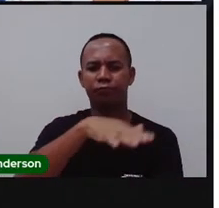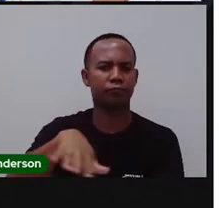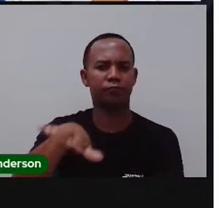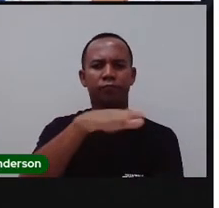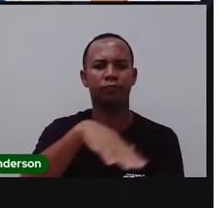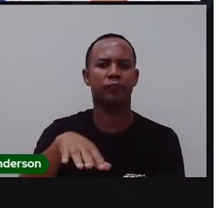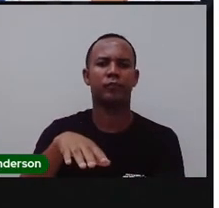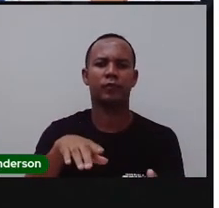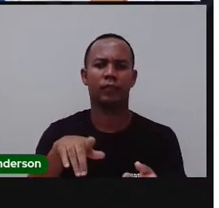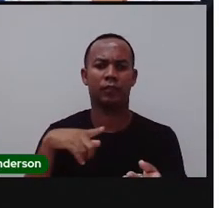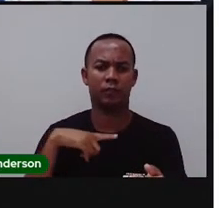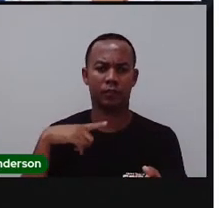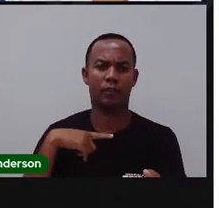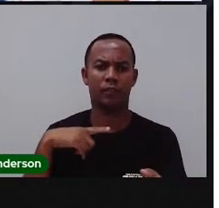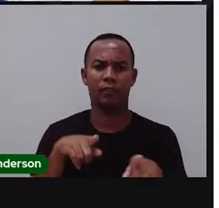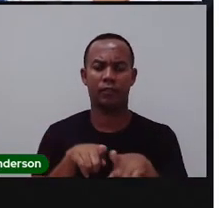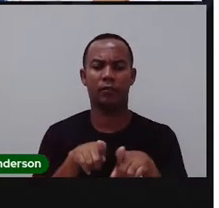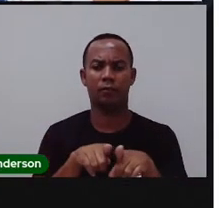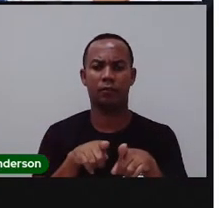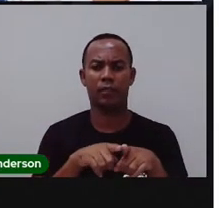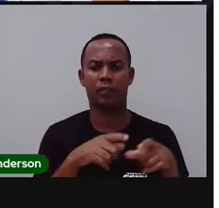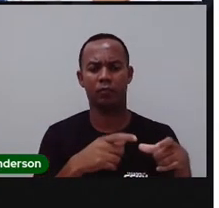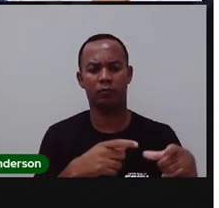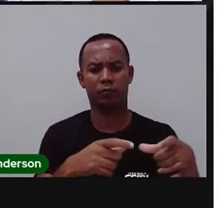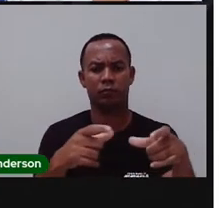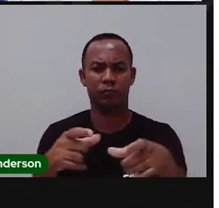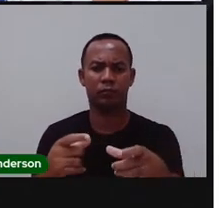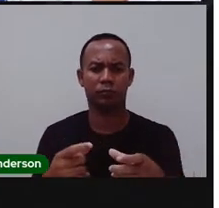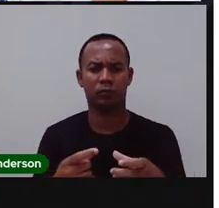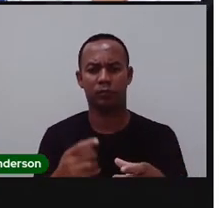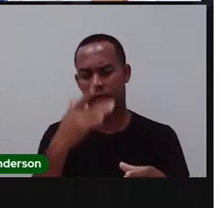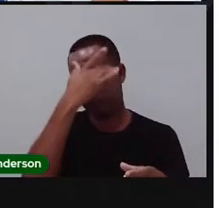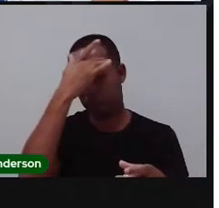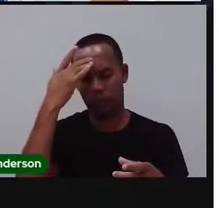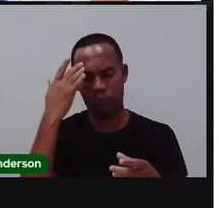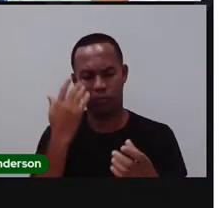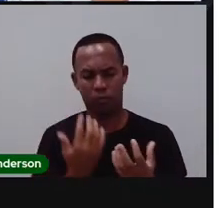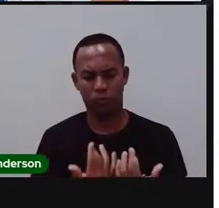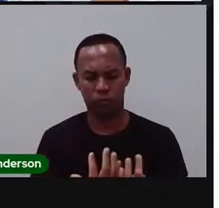também comerciantes, pequenos agricultores